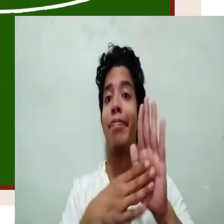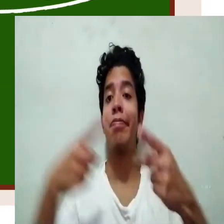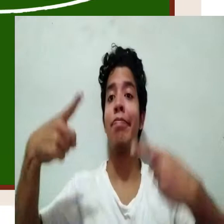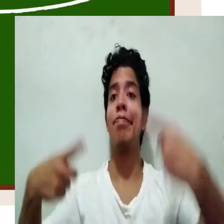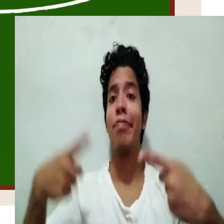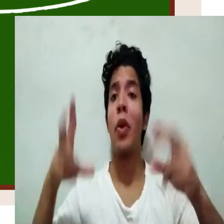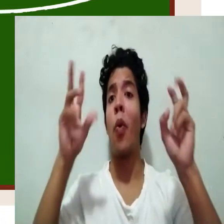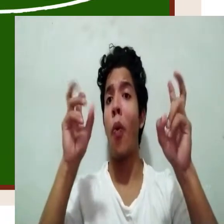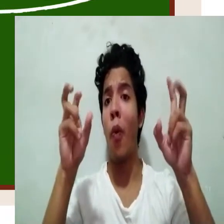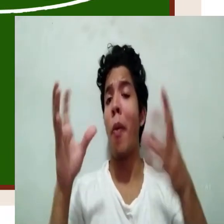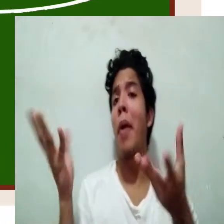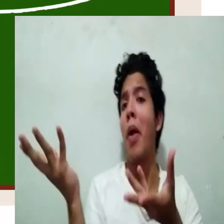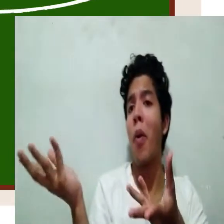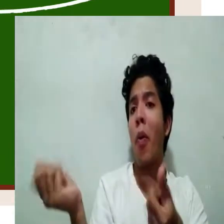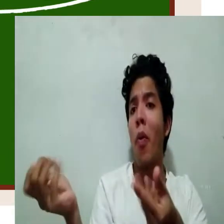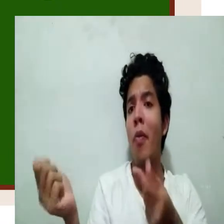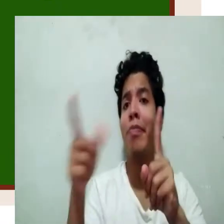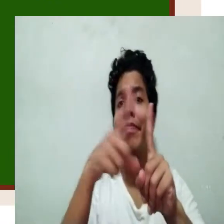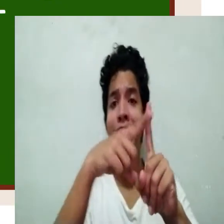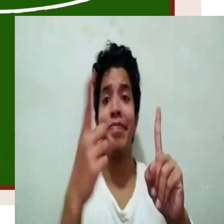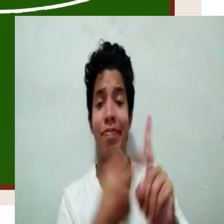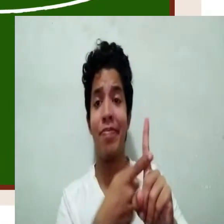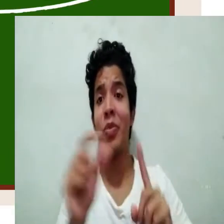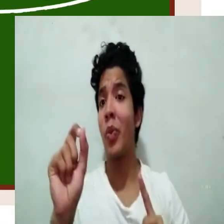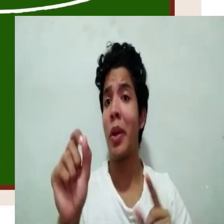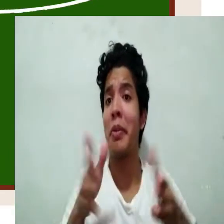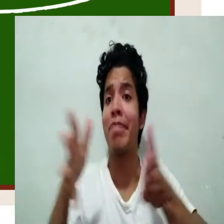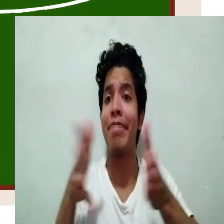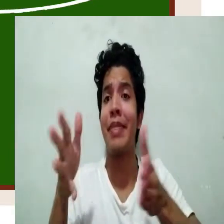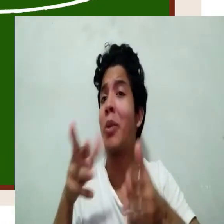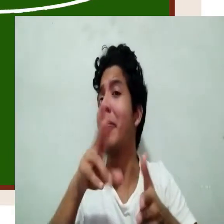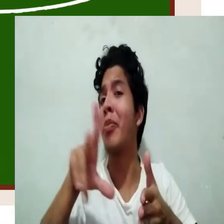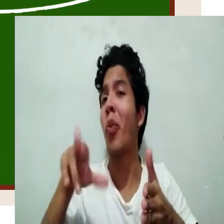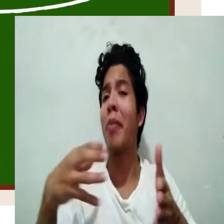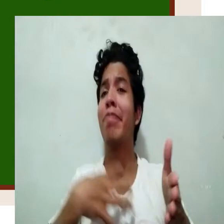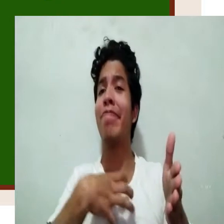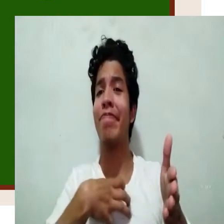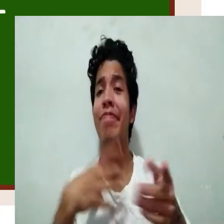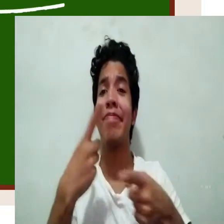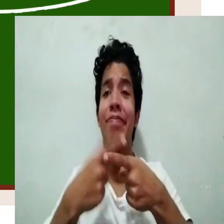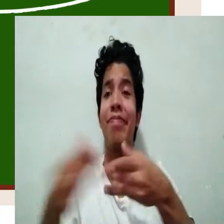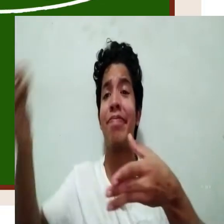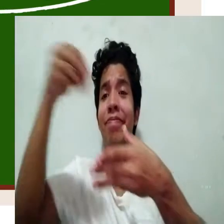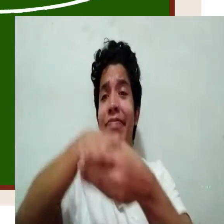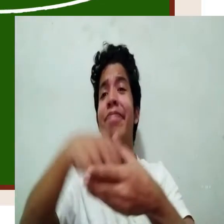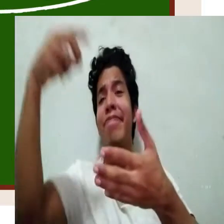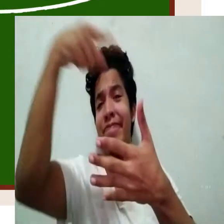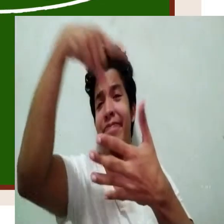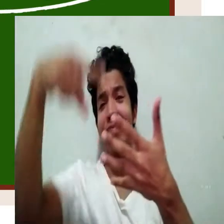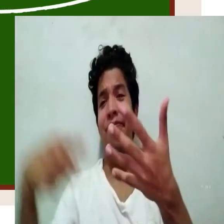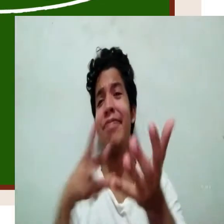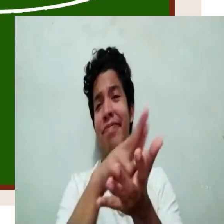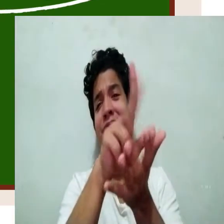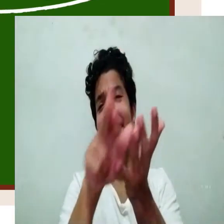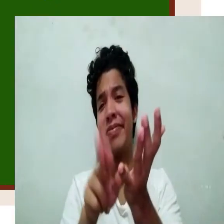Tânia propõe uma problematização da adolescência e juventude como uma condição ao invés de um estado, pois contém